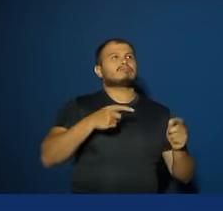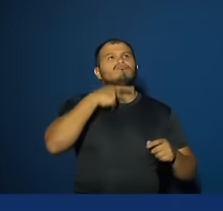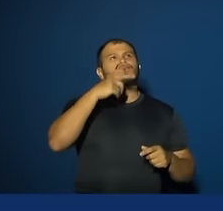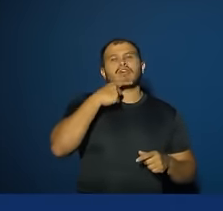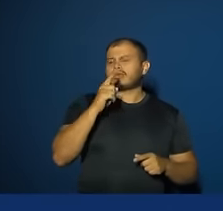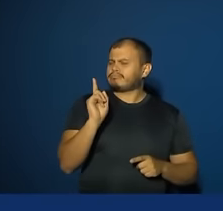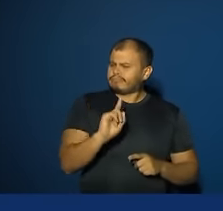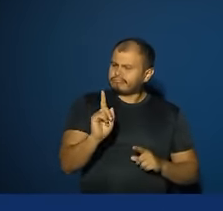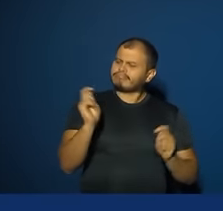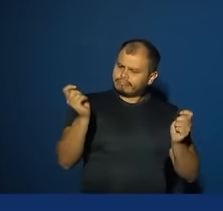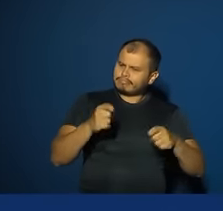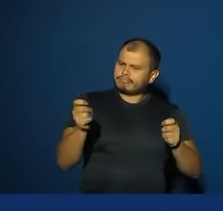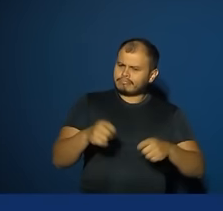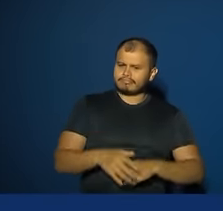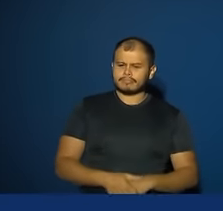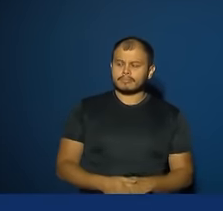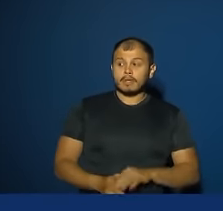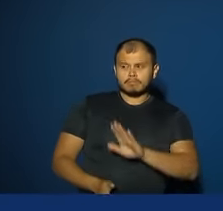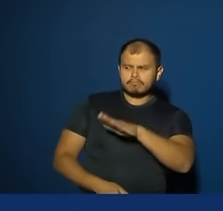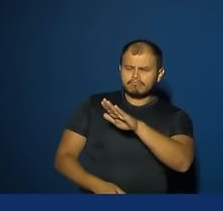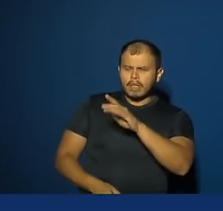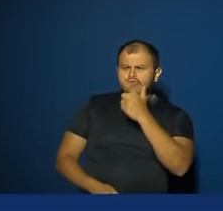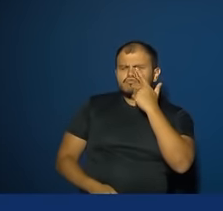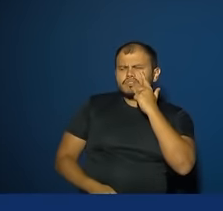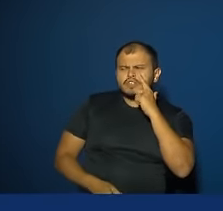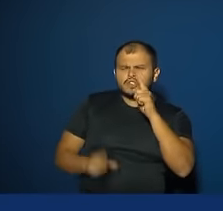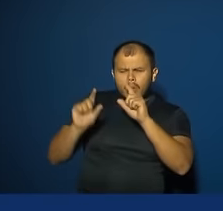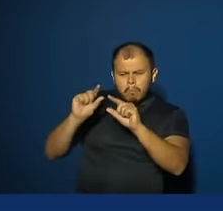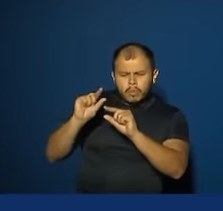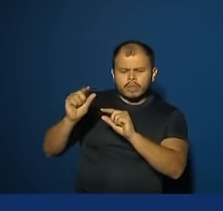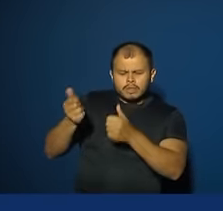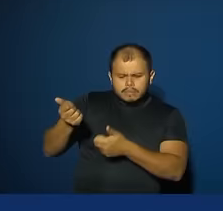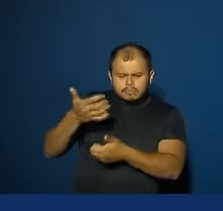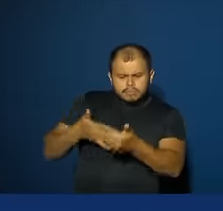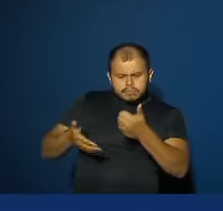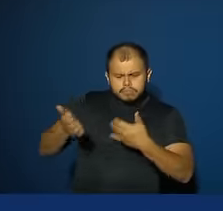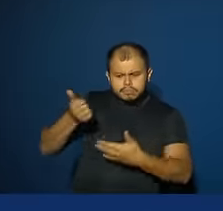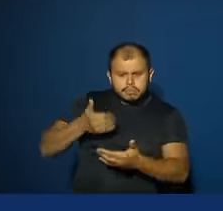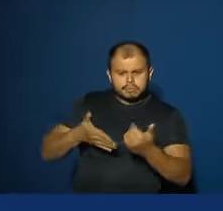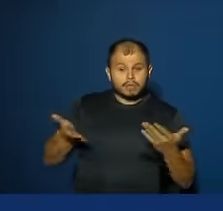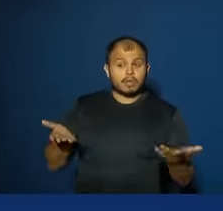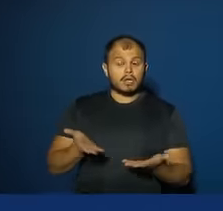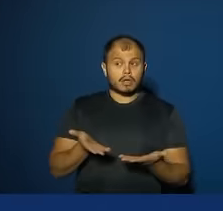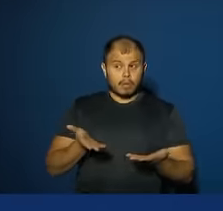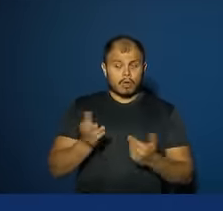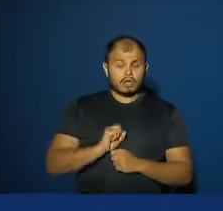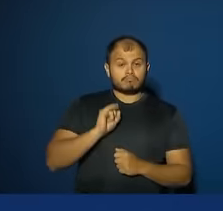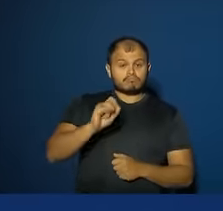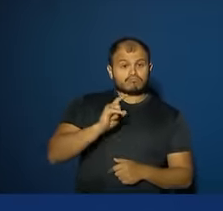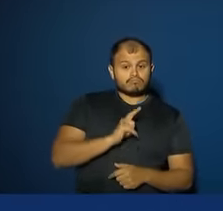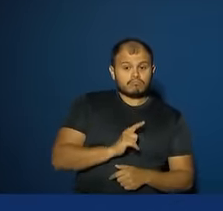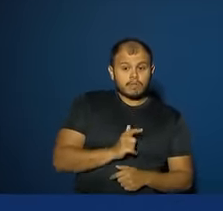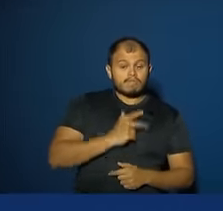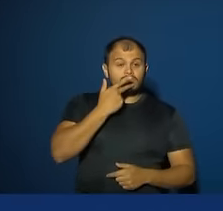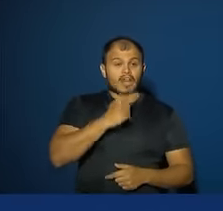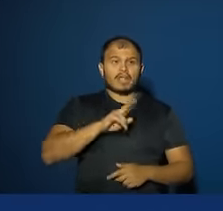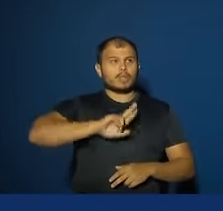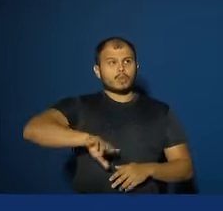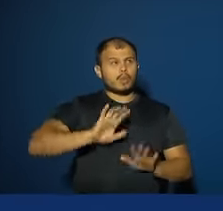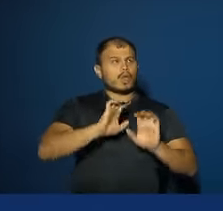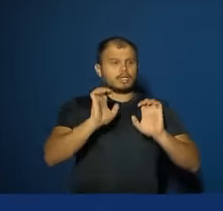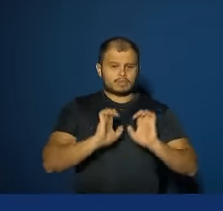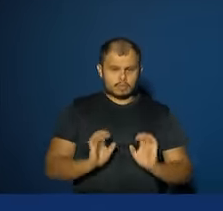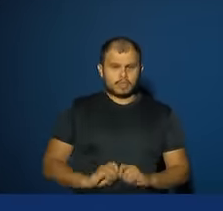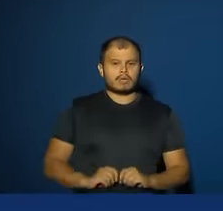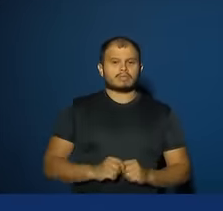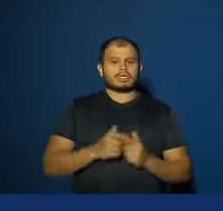deixa eu testar esse pedaço do teu argumento quer dizer quando você quando você eh insiste que a questão não é estrutural